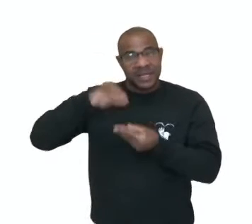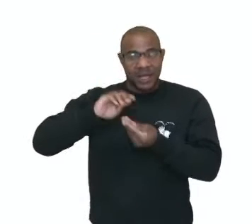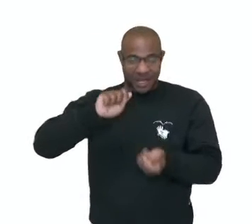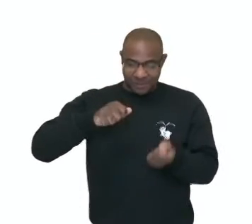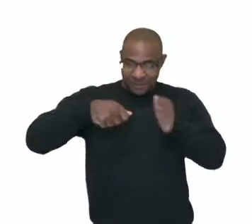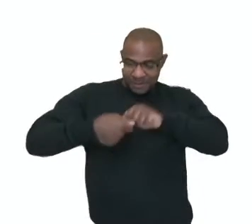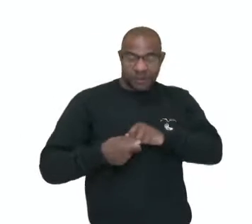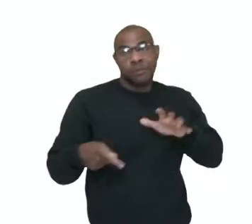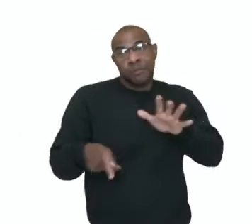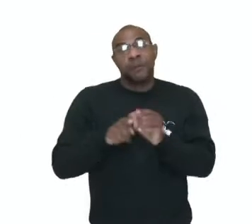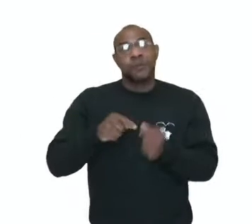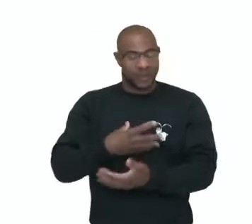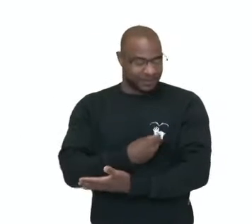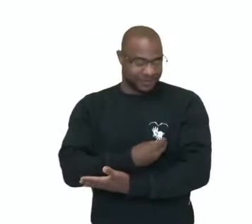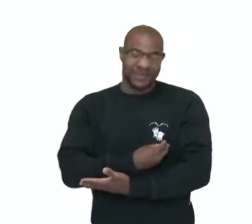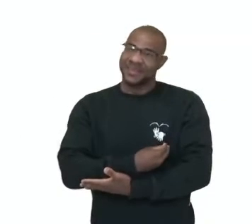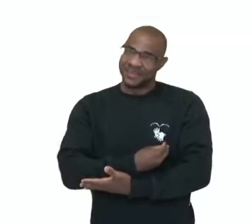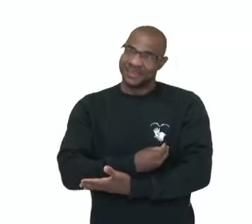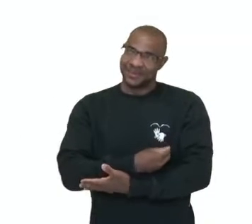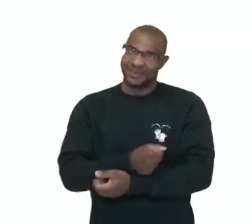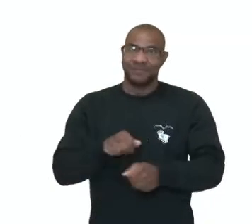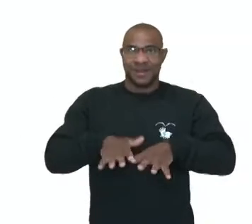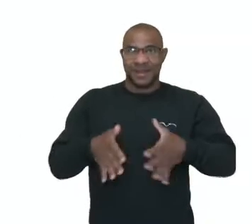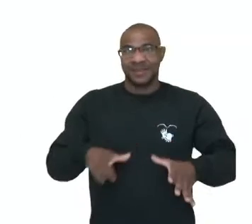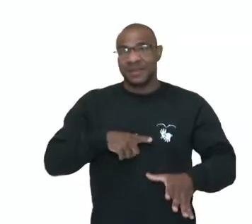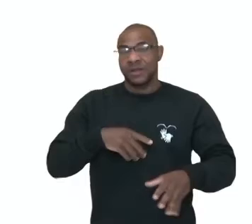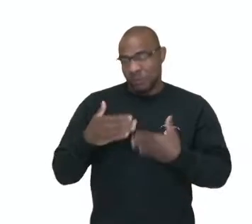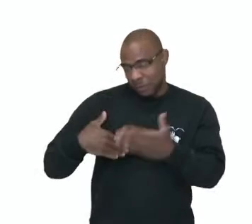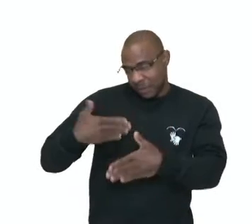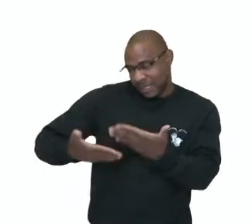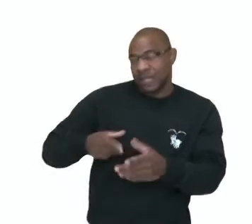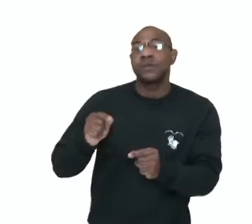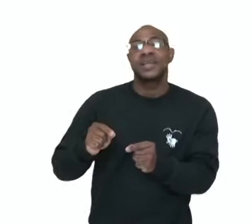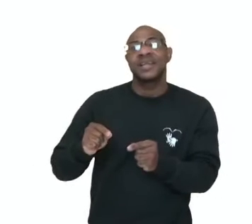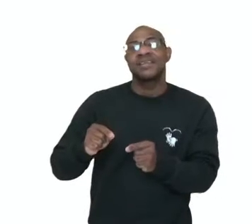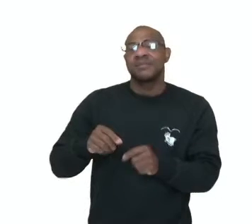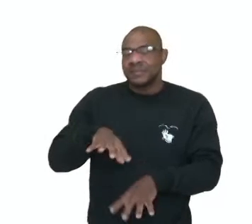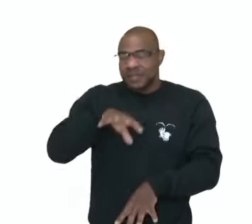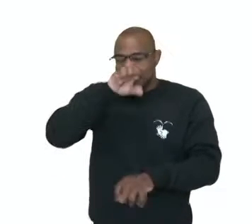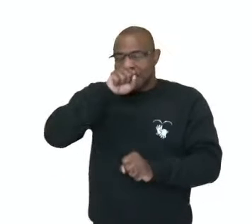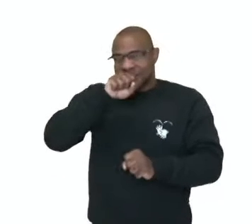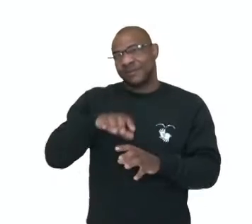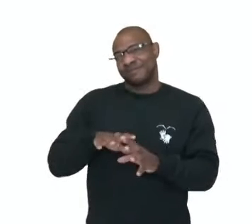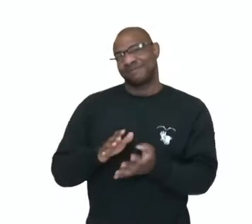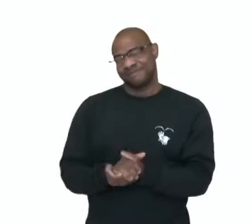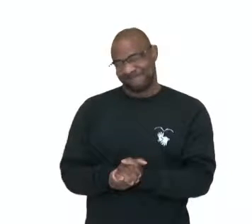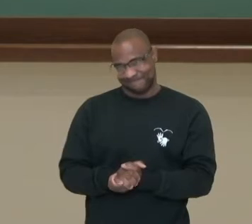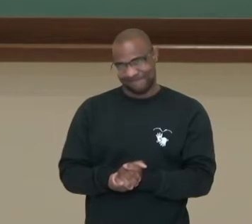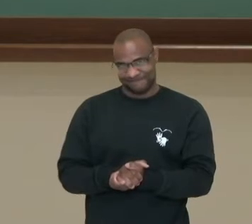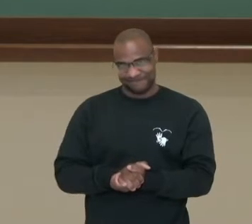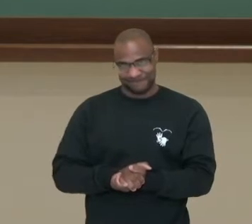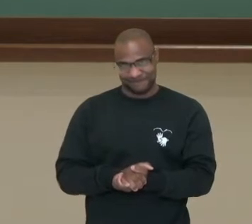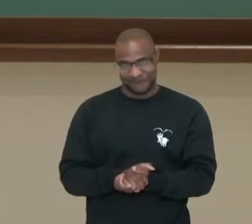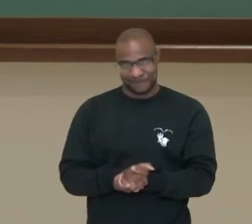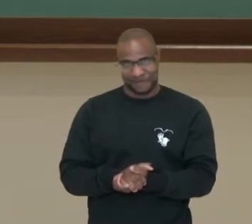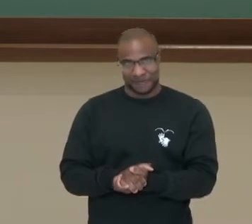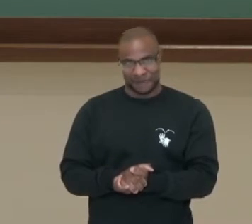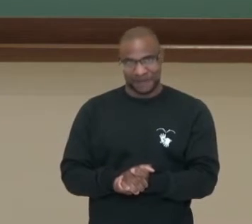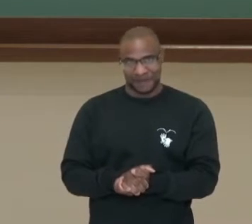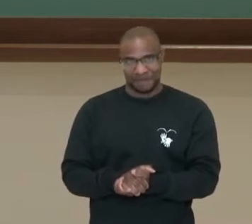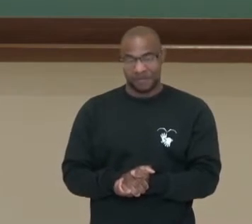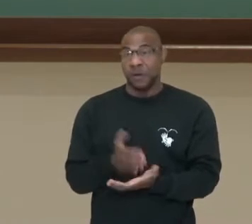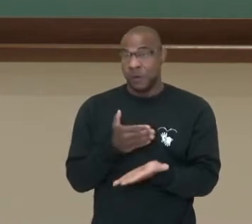dos mamíferos marinhos durante o processo de respiração. Afinal, eles não têm brânquias, né? Então,